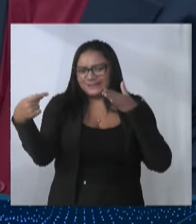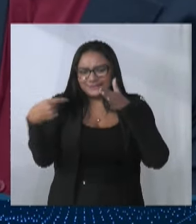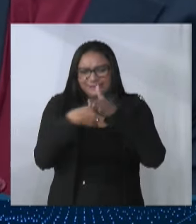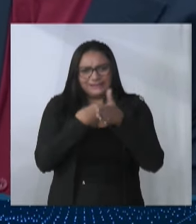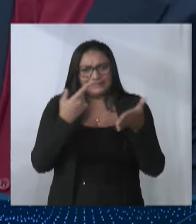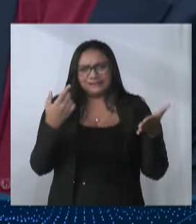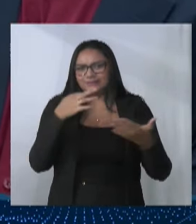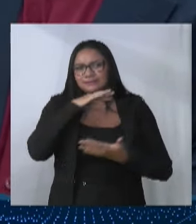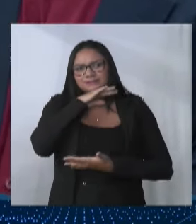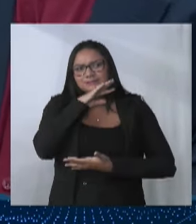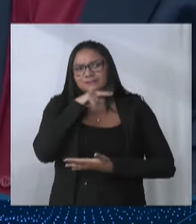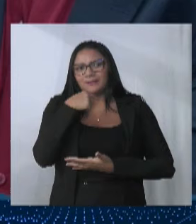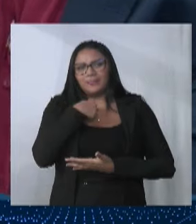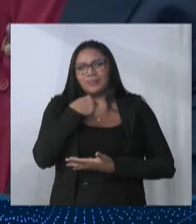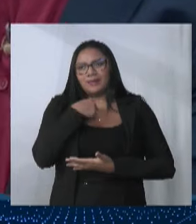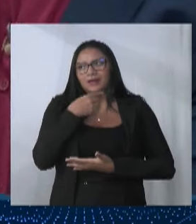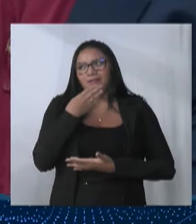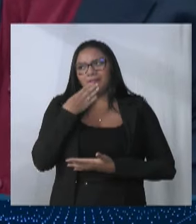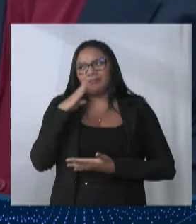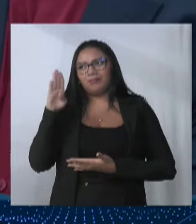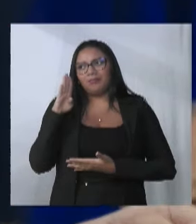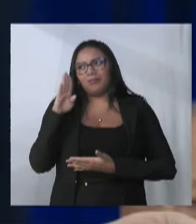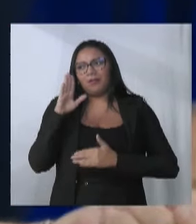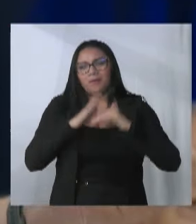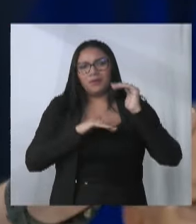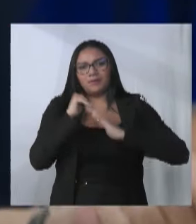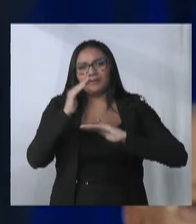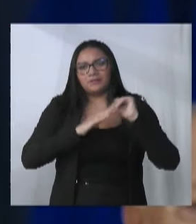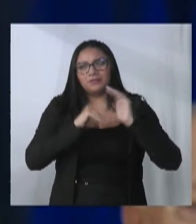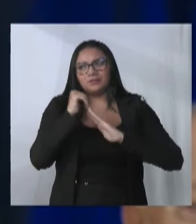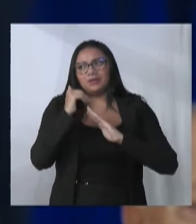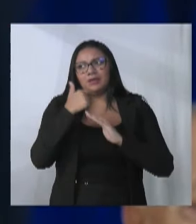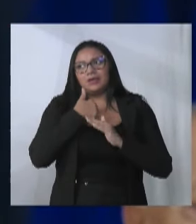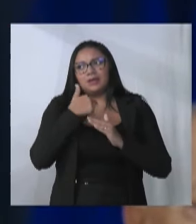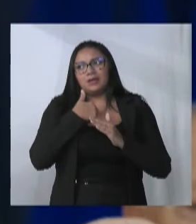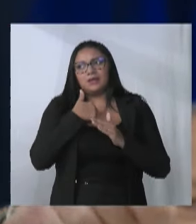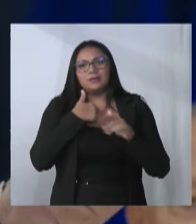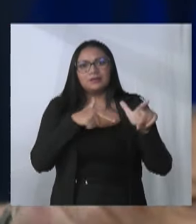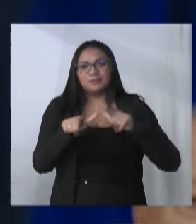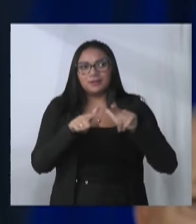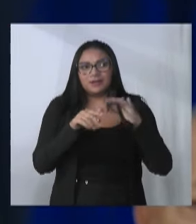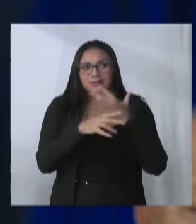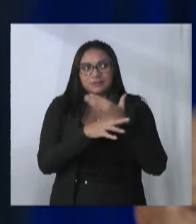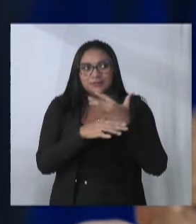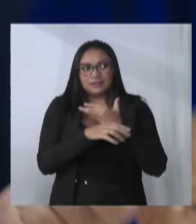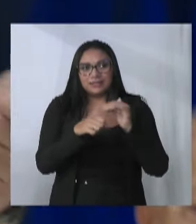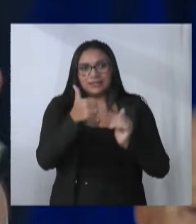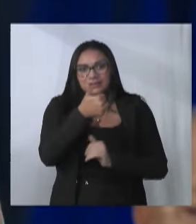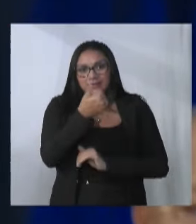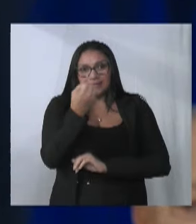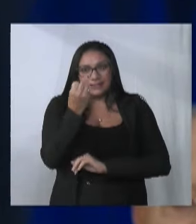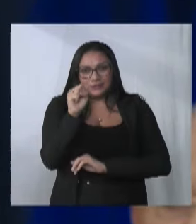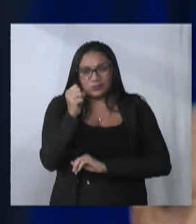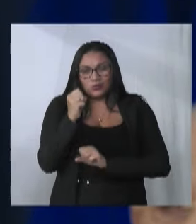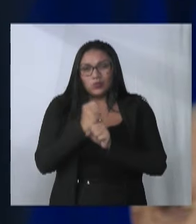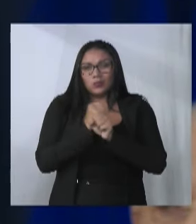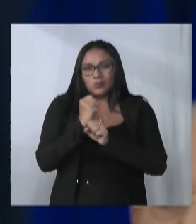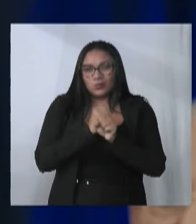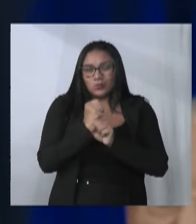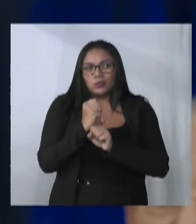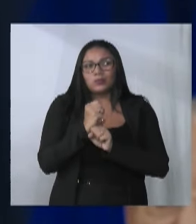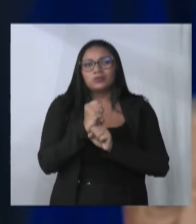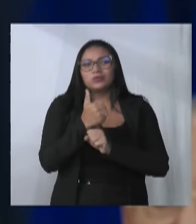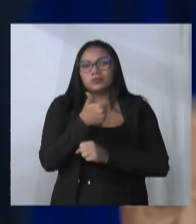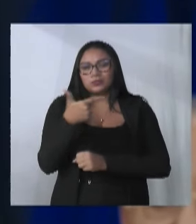sou político profissional, me dediquei à cidade 18 anos, 12 na saúde e 6 como